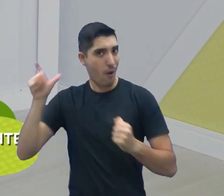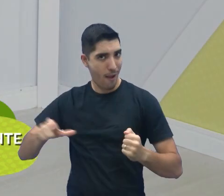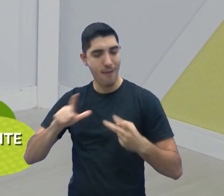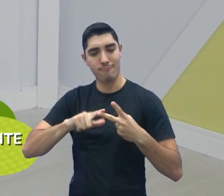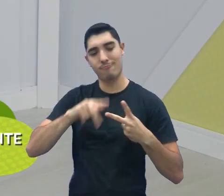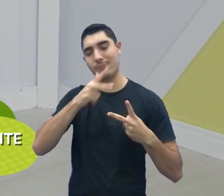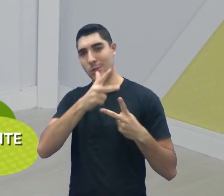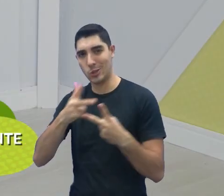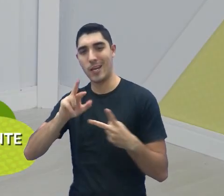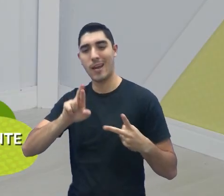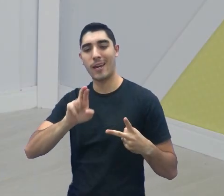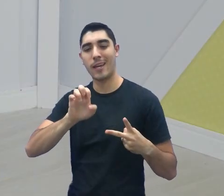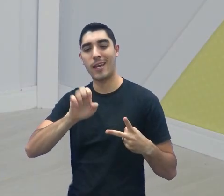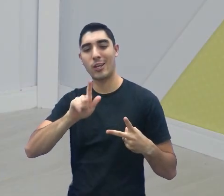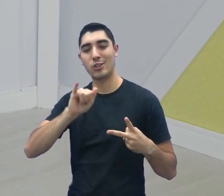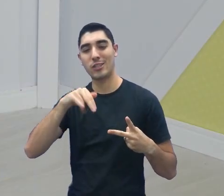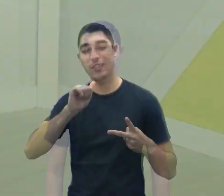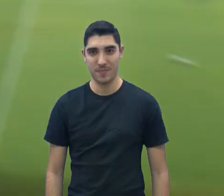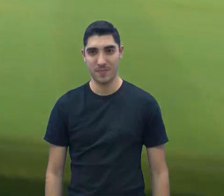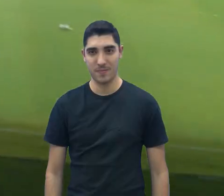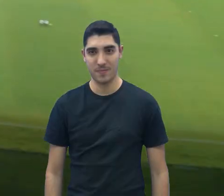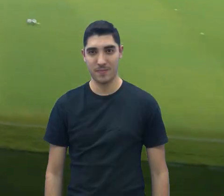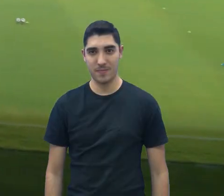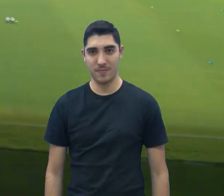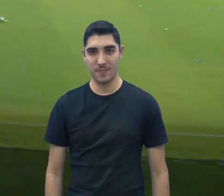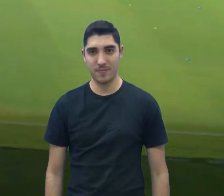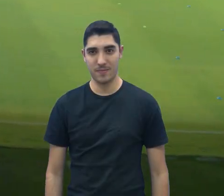Solta, Matheus!